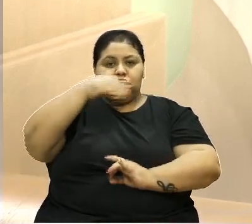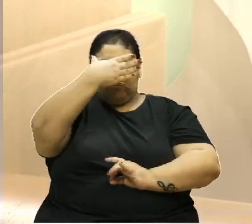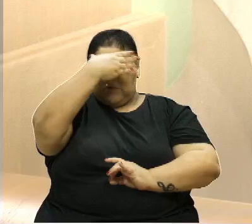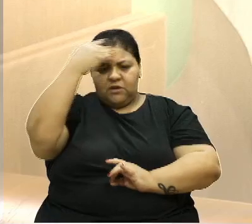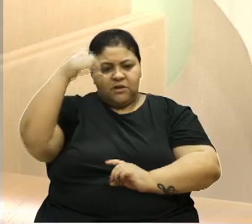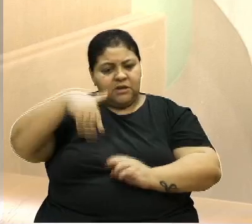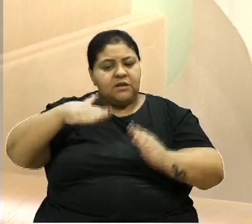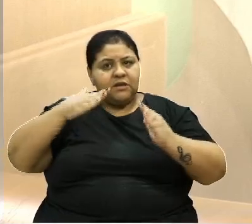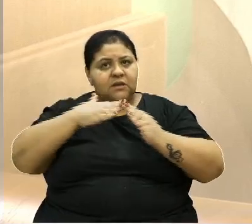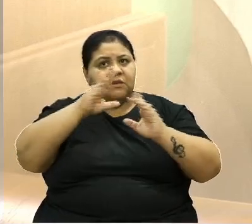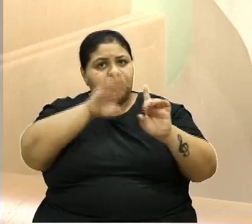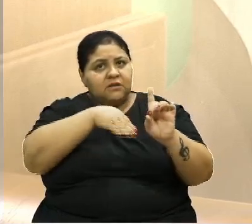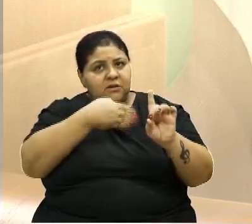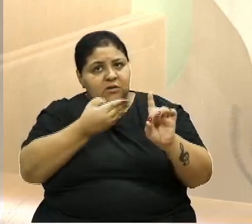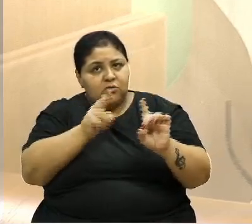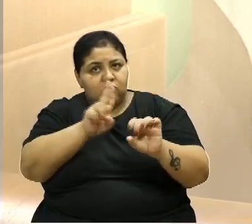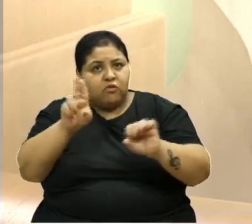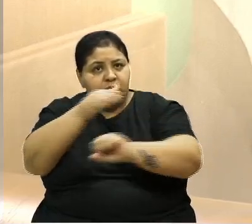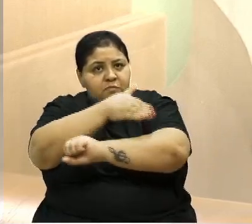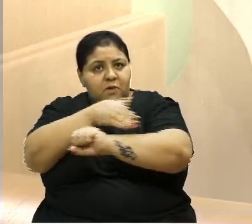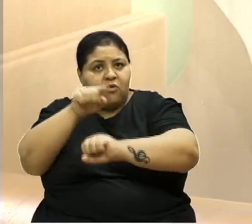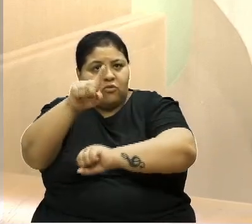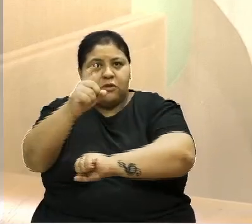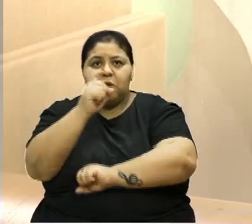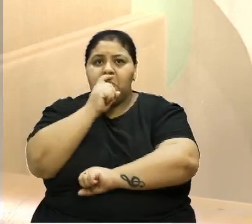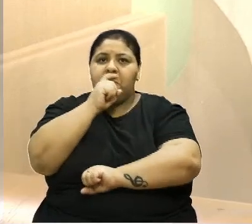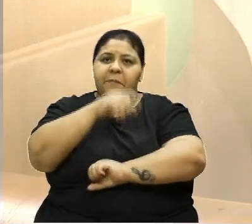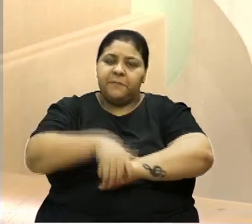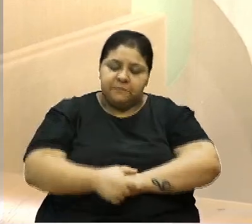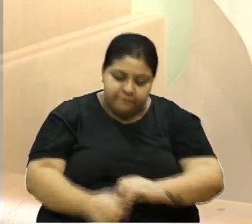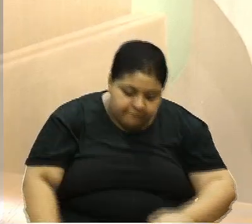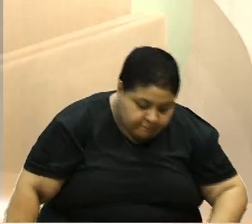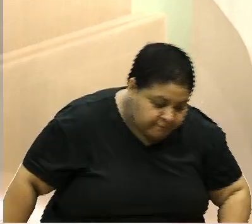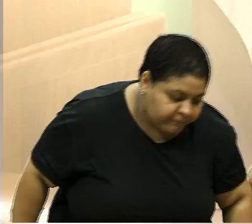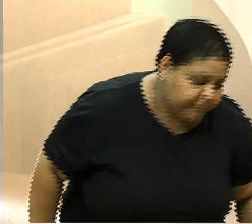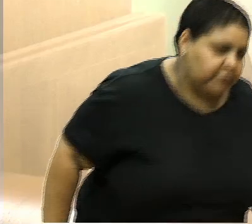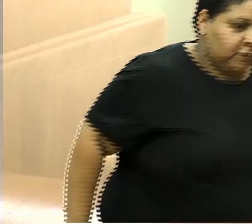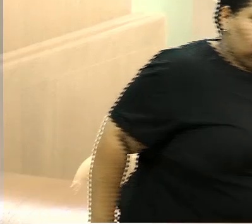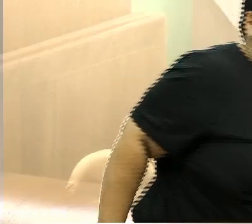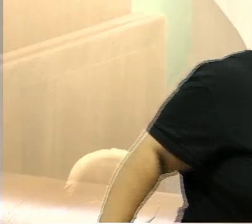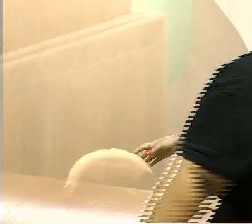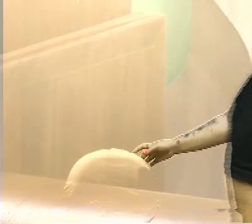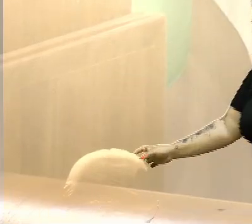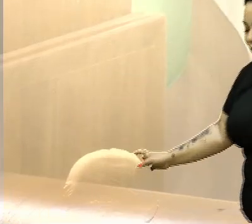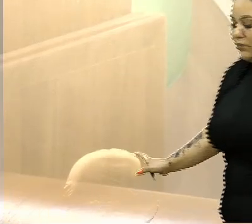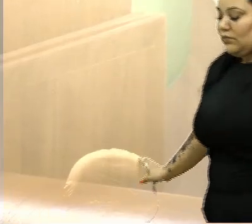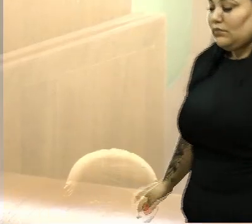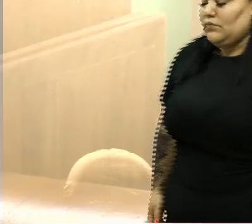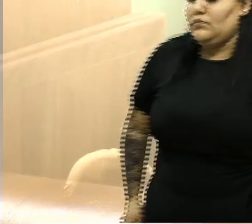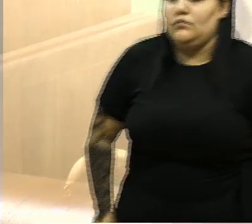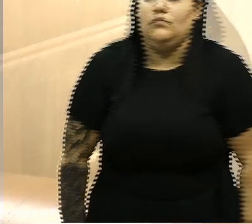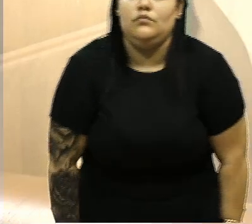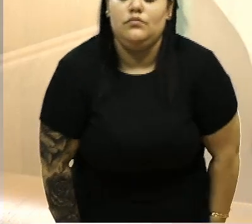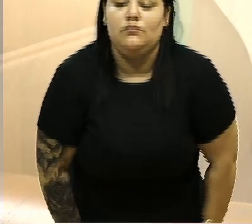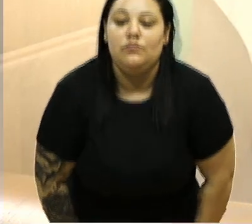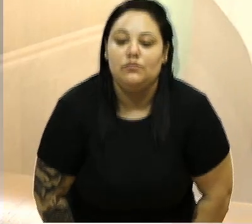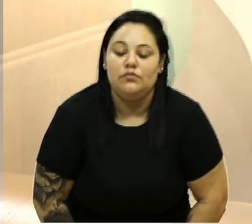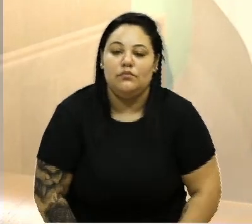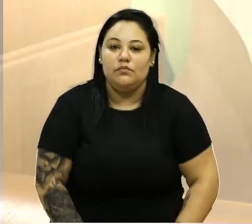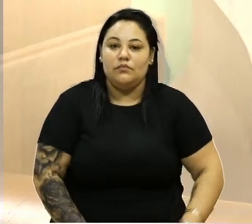casa homenageou com o nome de uma rua, teu pai, né? E também outra situação que me lembra muito é o senhor na campanha